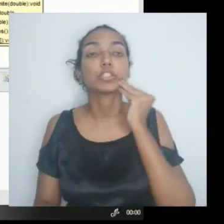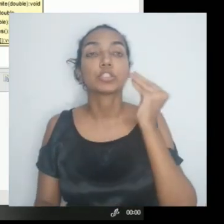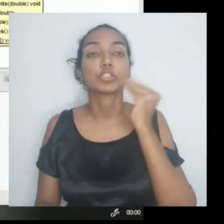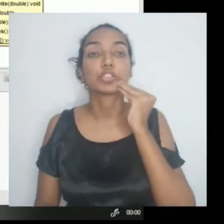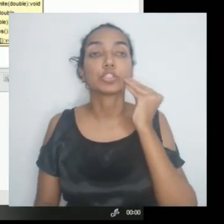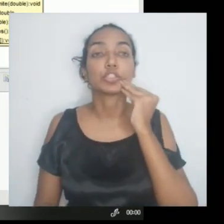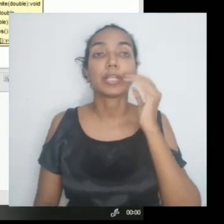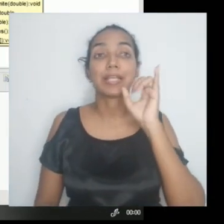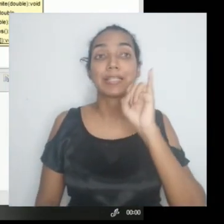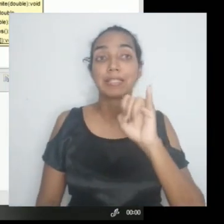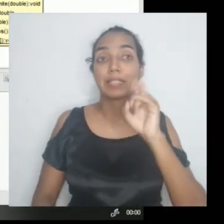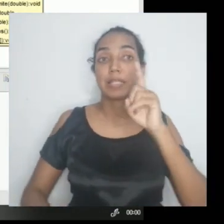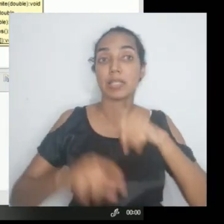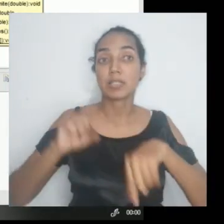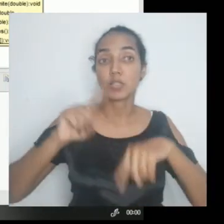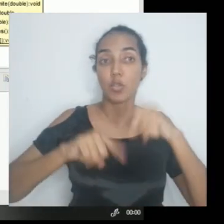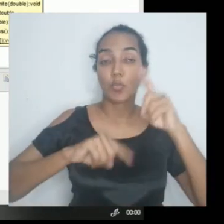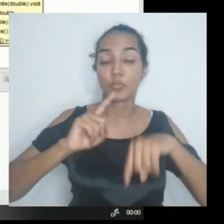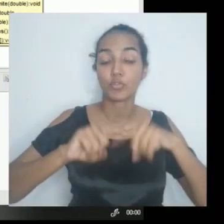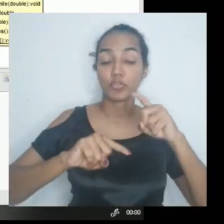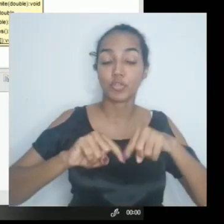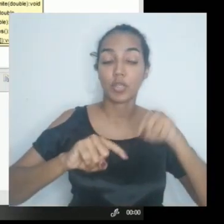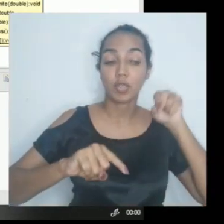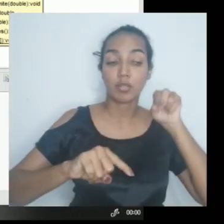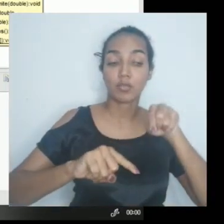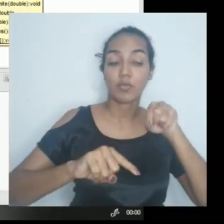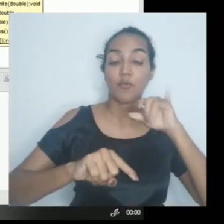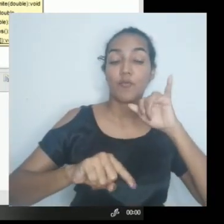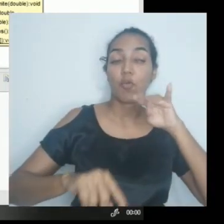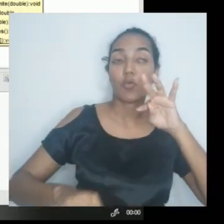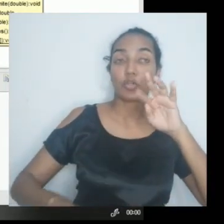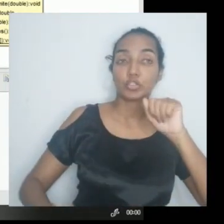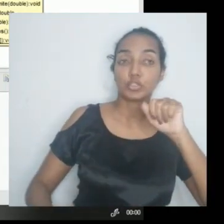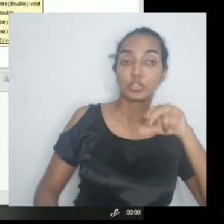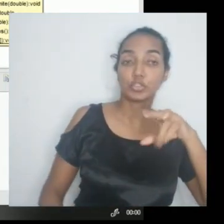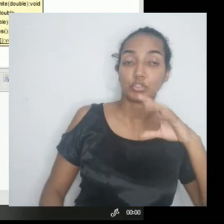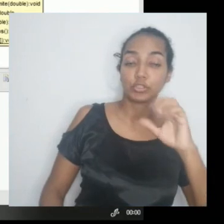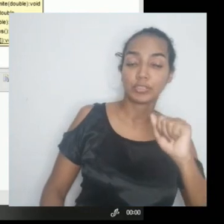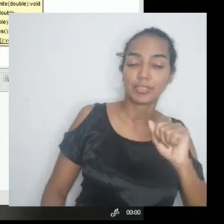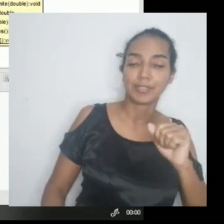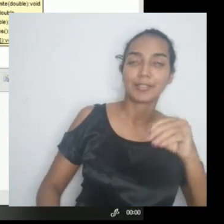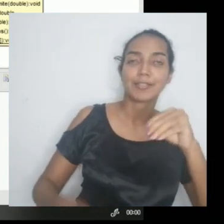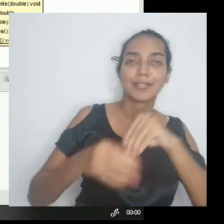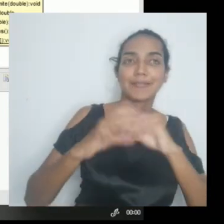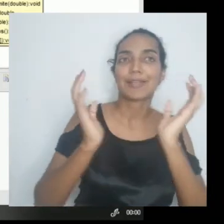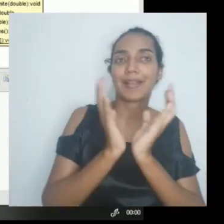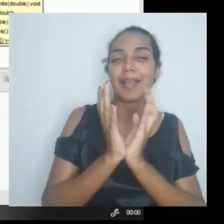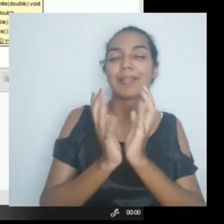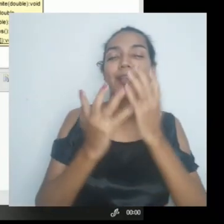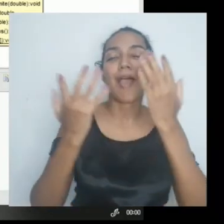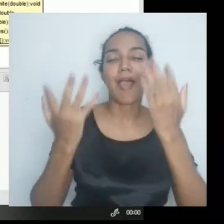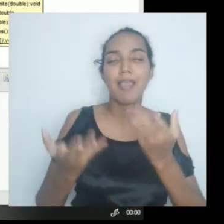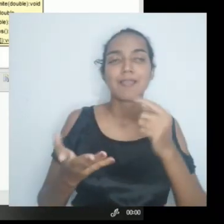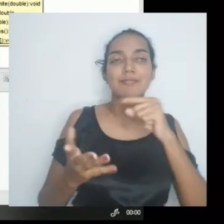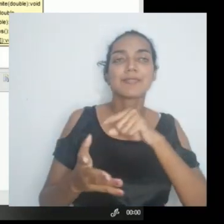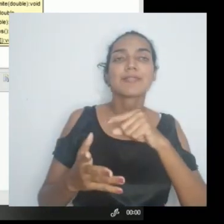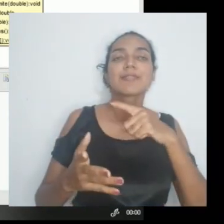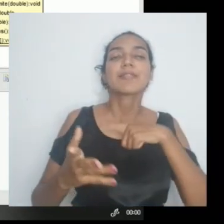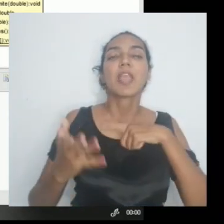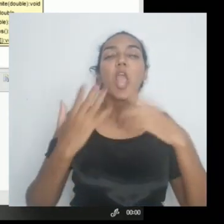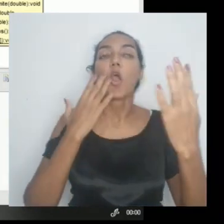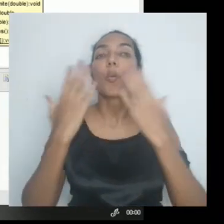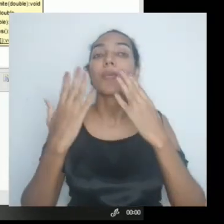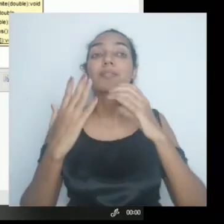sim eu executo a comparação. Se nem for uma instância da classe, eu ignoro. Ou seja, essa chamada aqui,